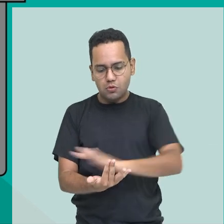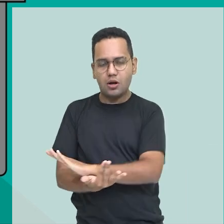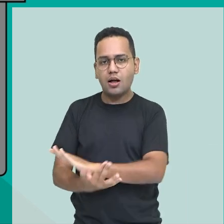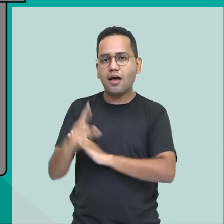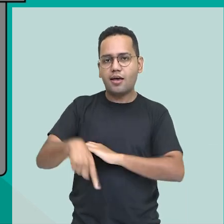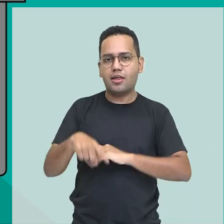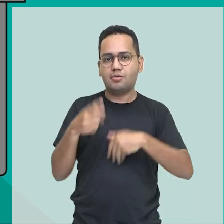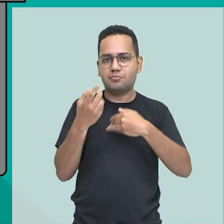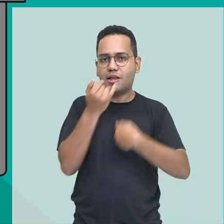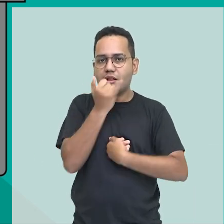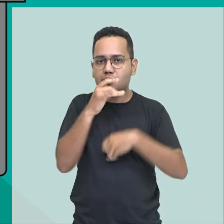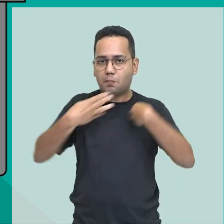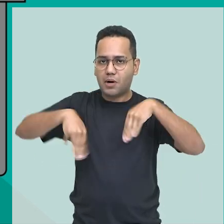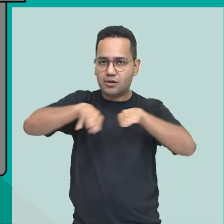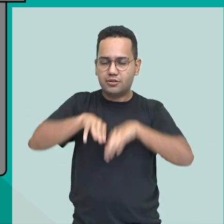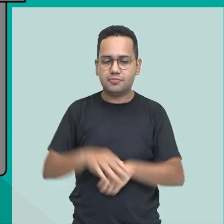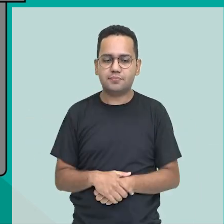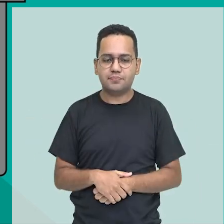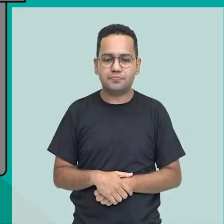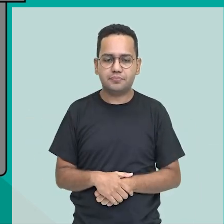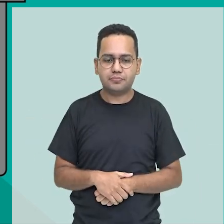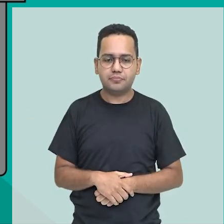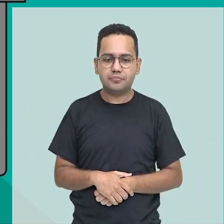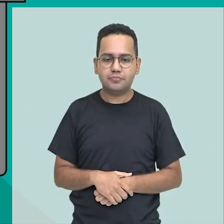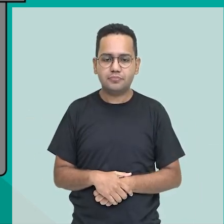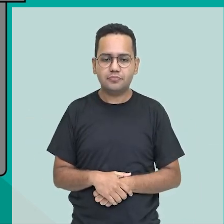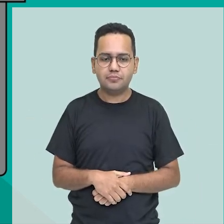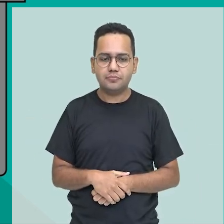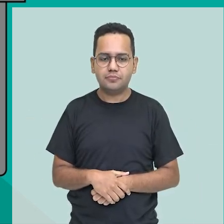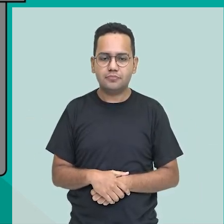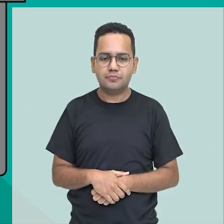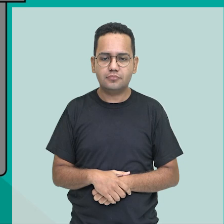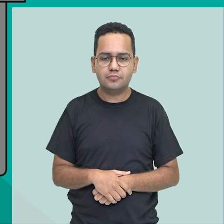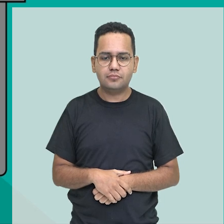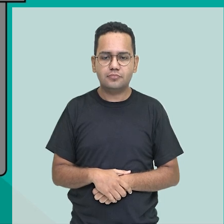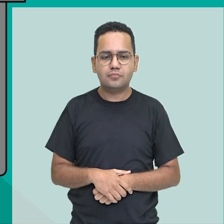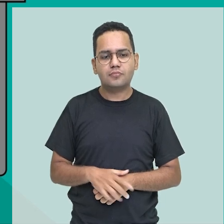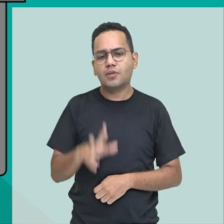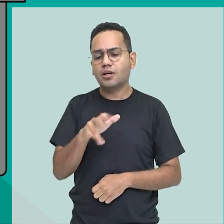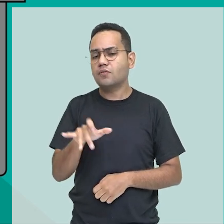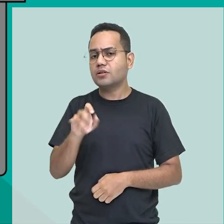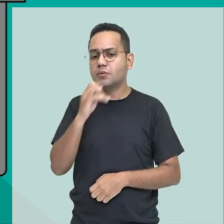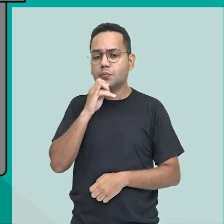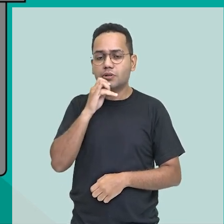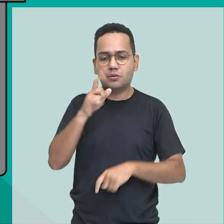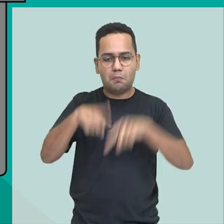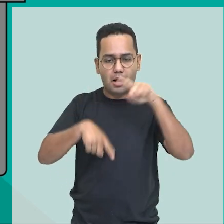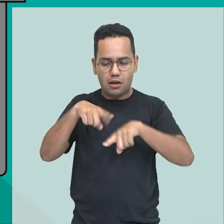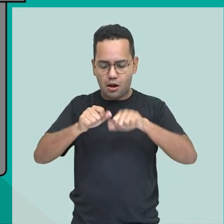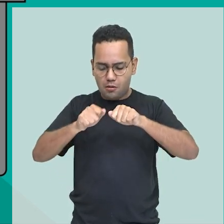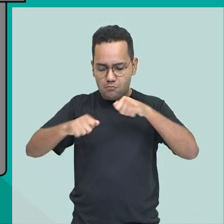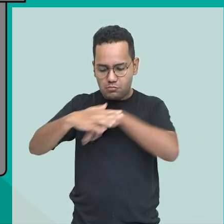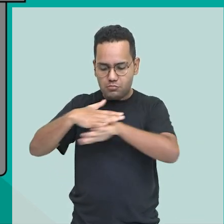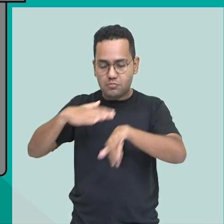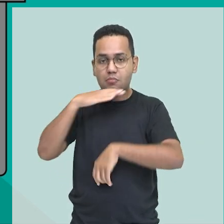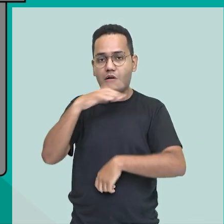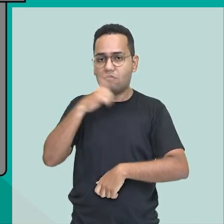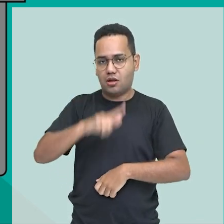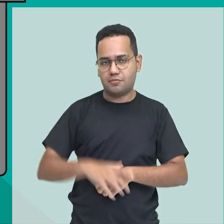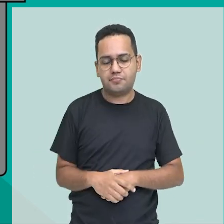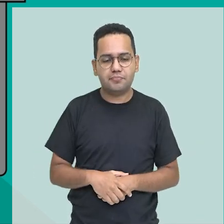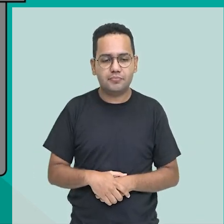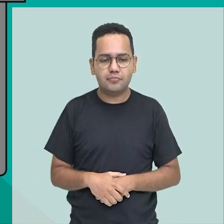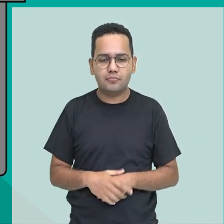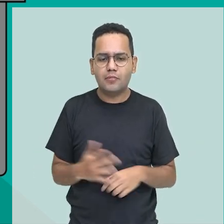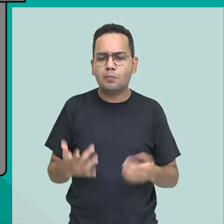seja, ondas de calor de um corpo, ocorre a transferência de energia térmica. Nesse caso, as